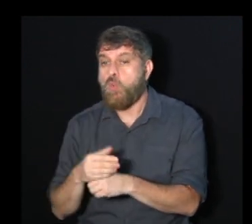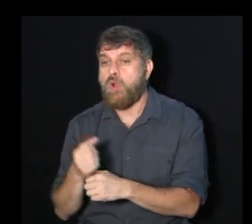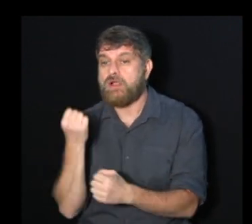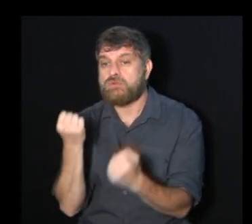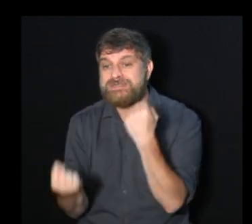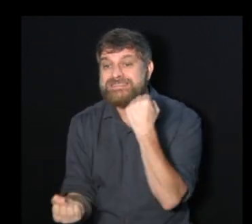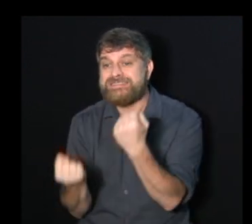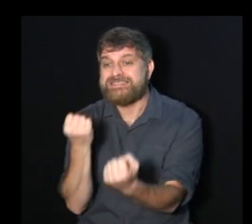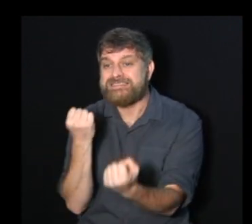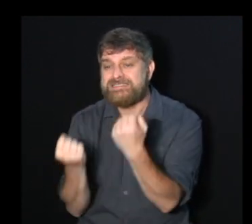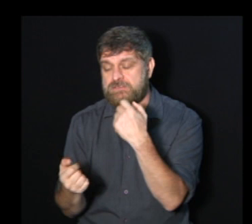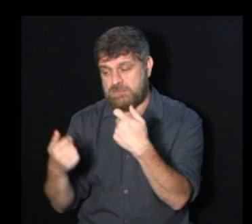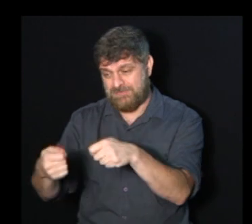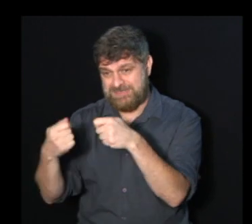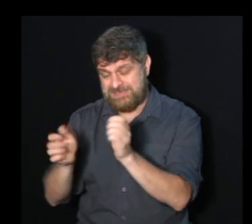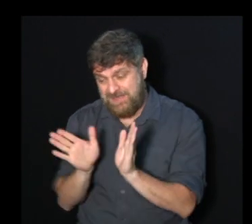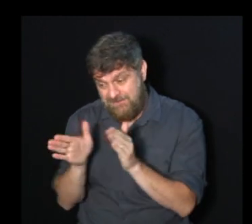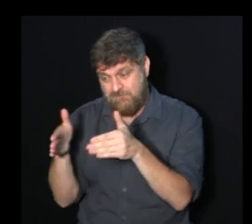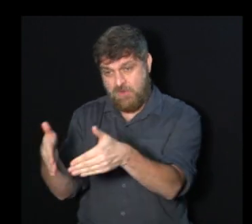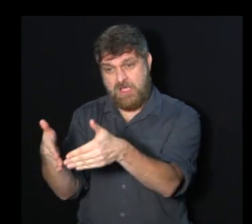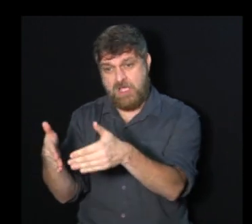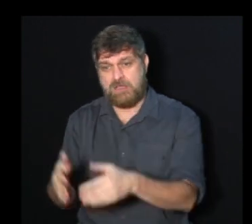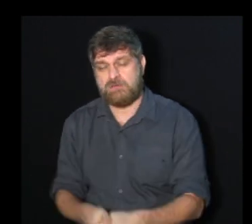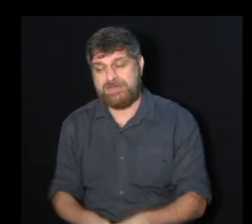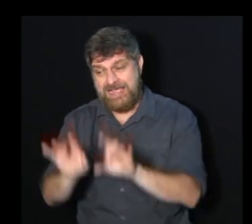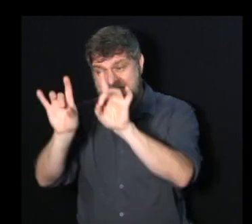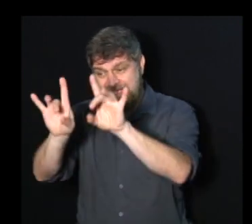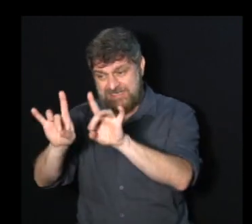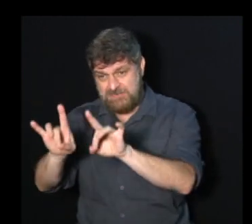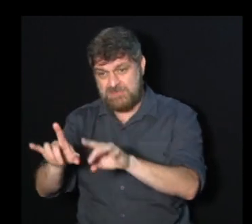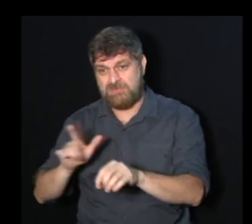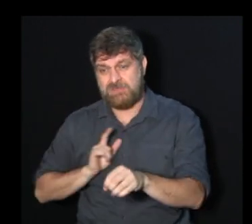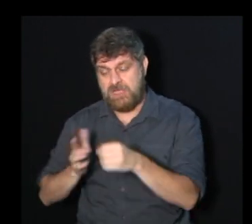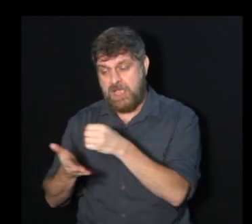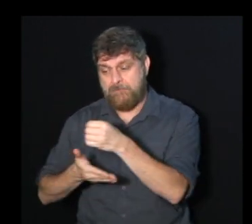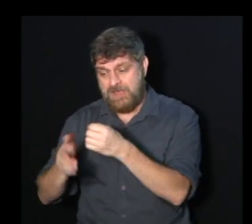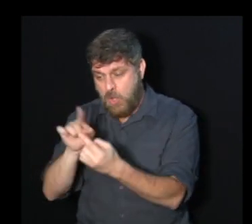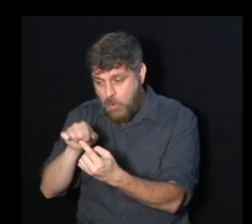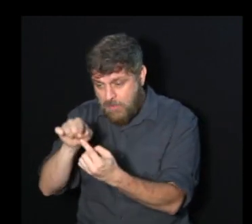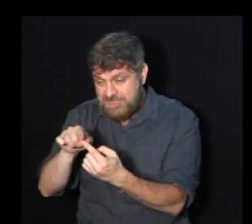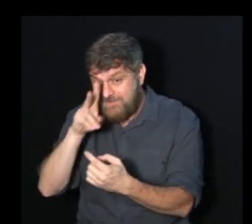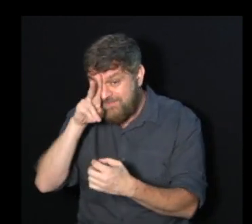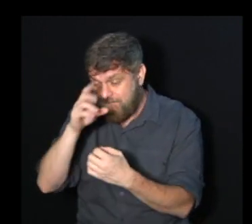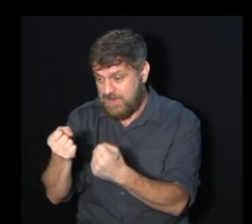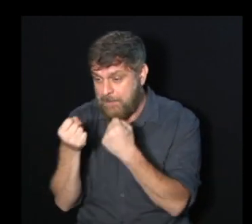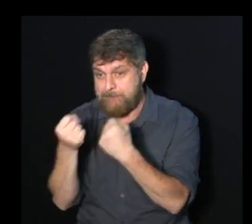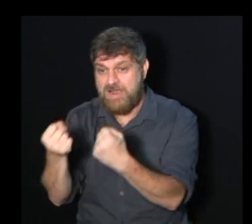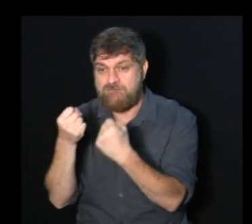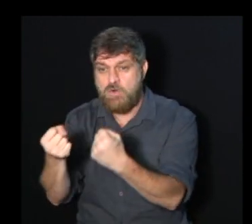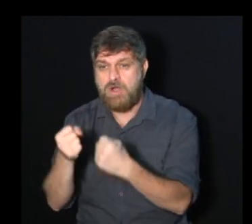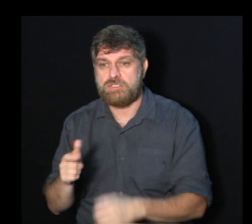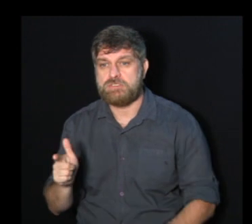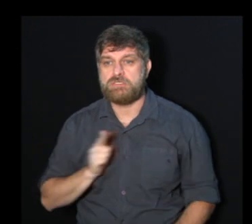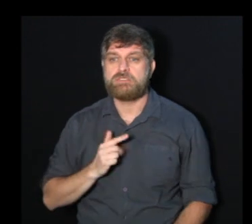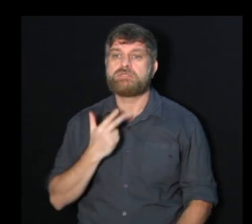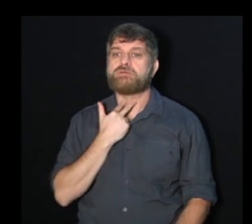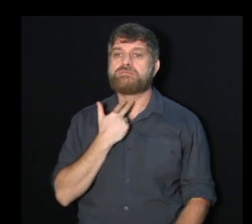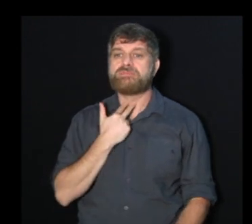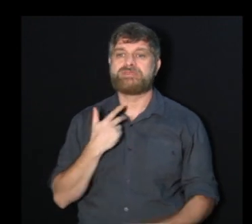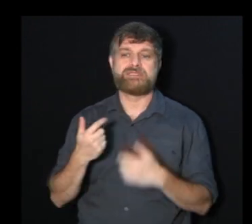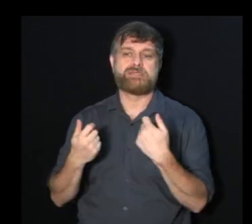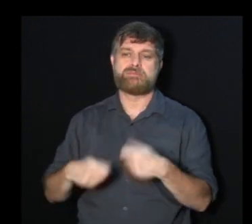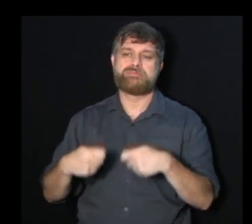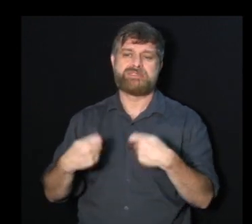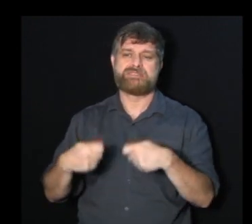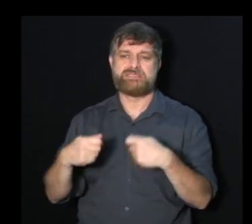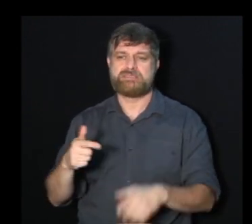de exercícios específicos e embasando no fortalecimento em si, que não necessariamente